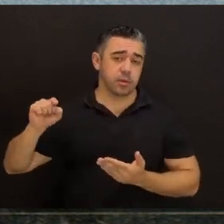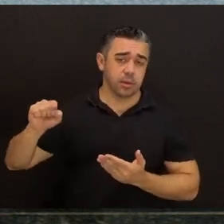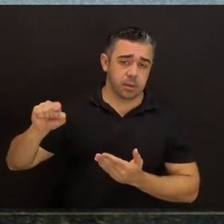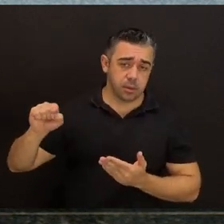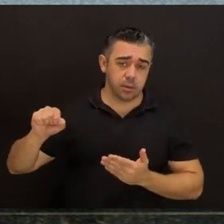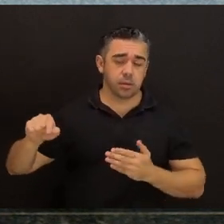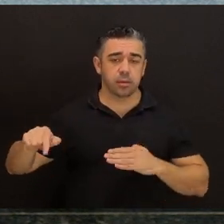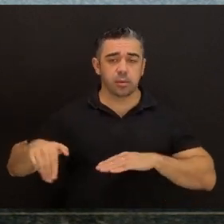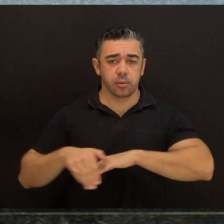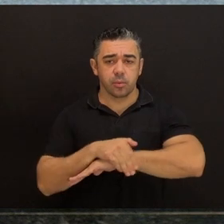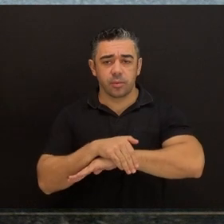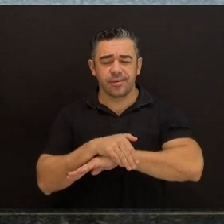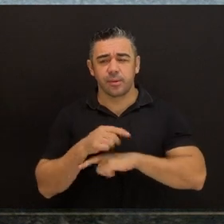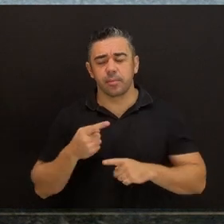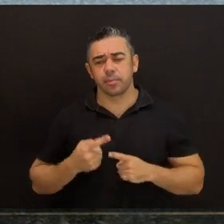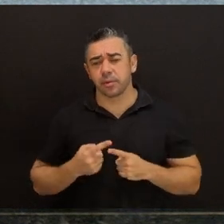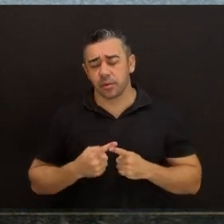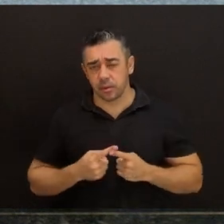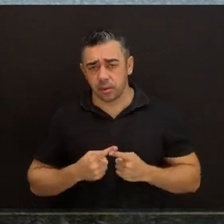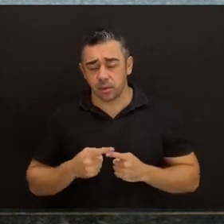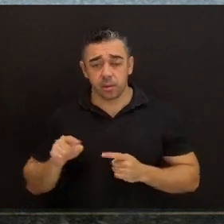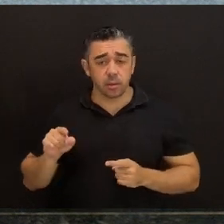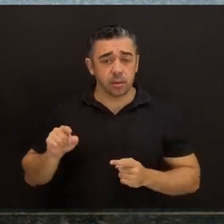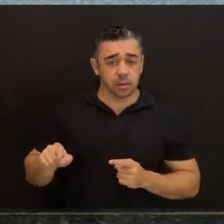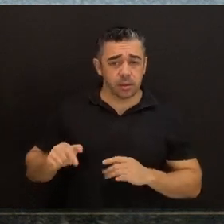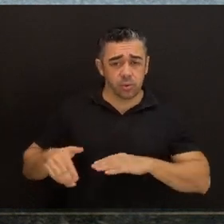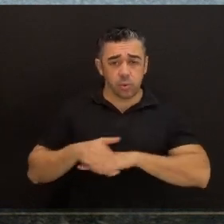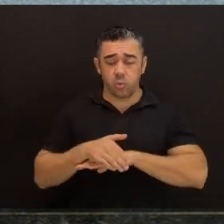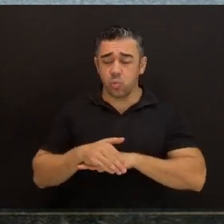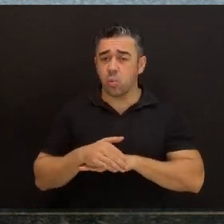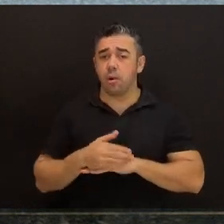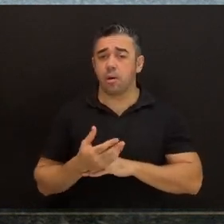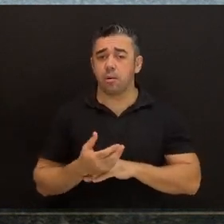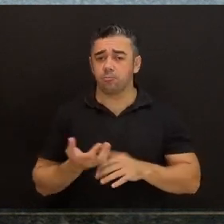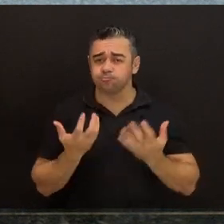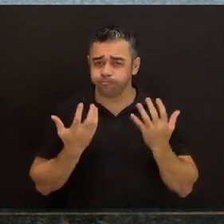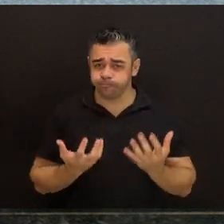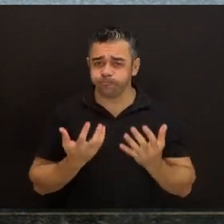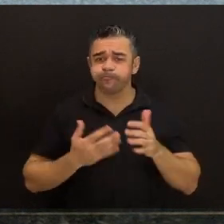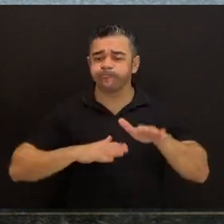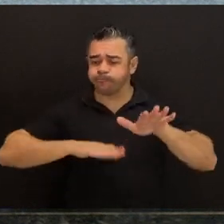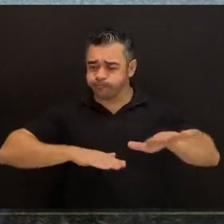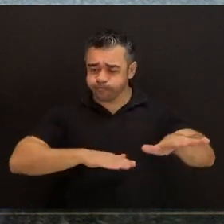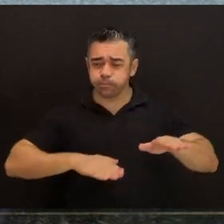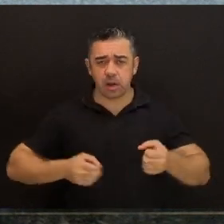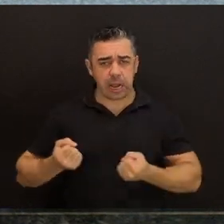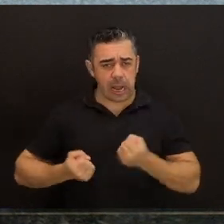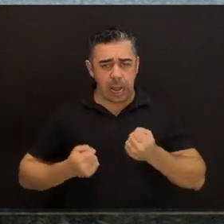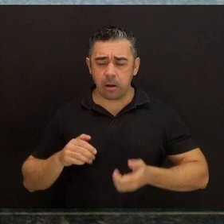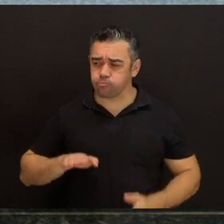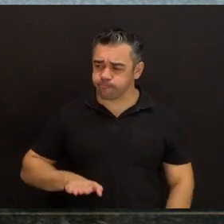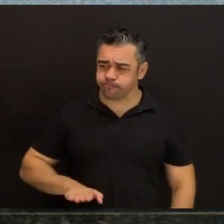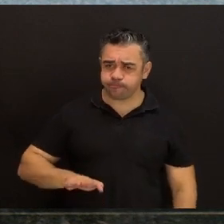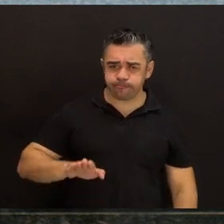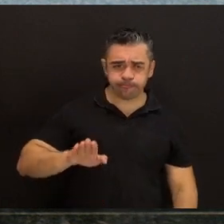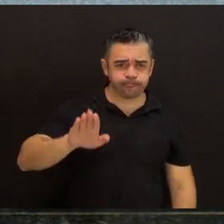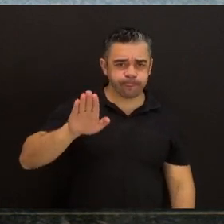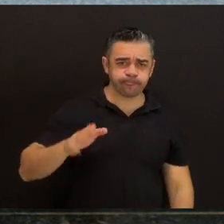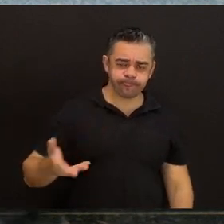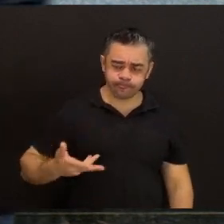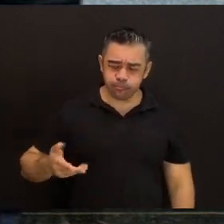porque é uma rua que tem um fluxo bem grande os veículos sobem ali tem uma rampa com alta